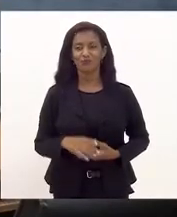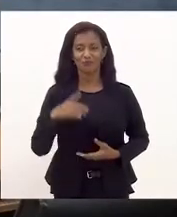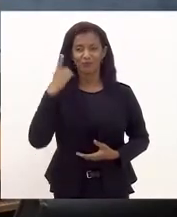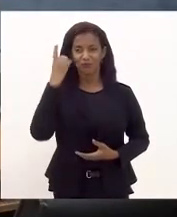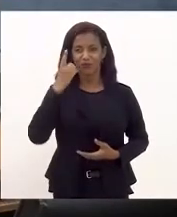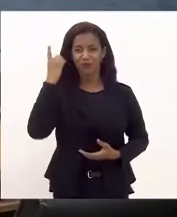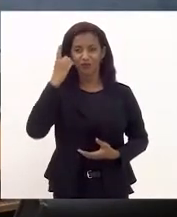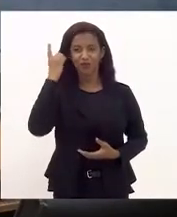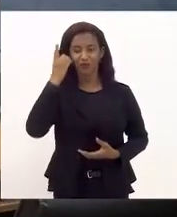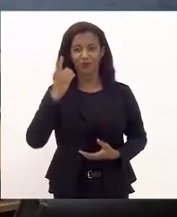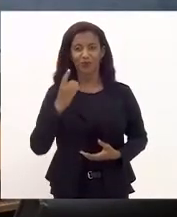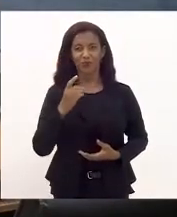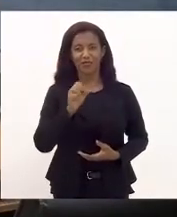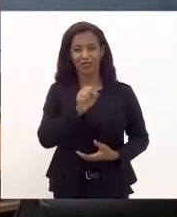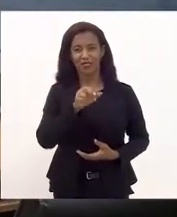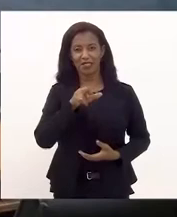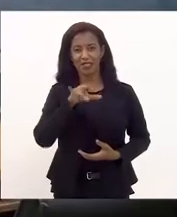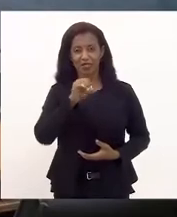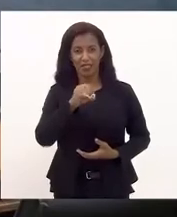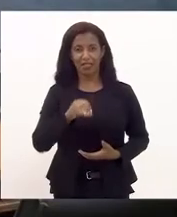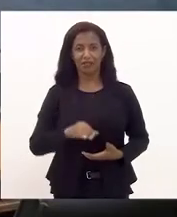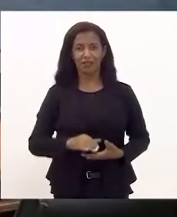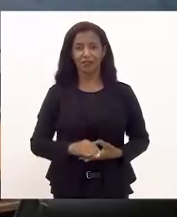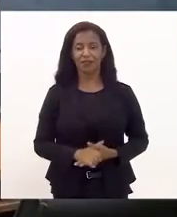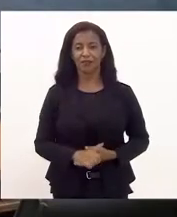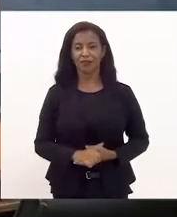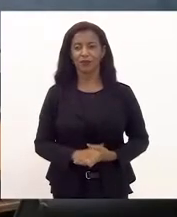Deputado Sérgio Fernandes.